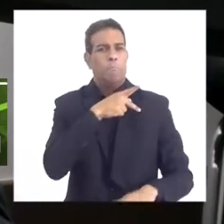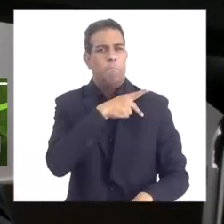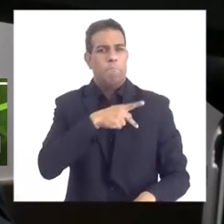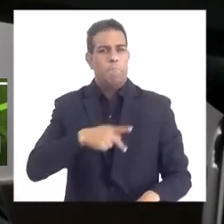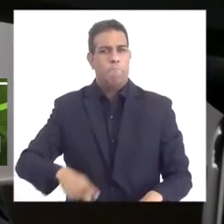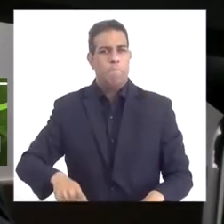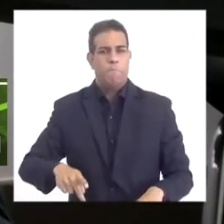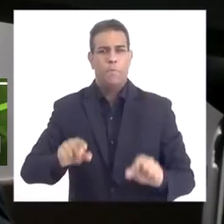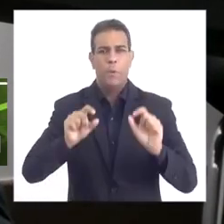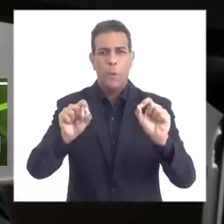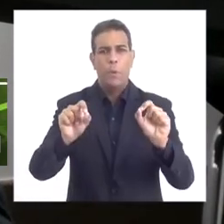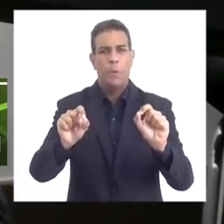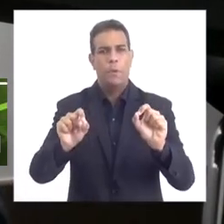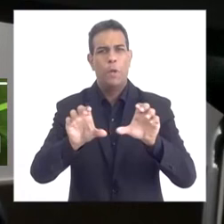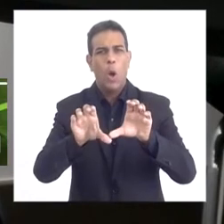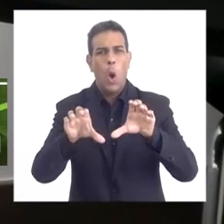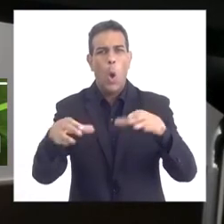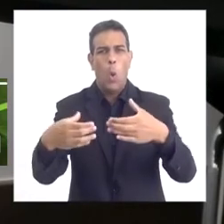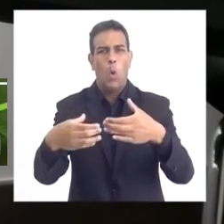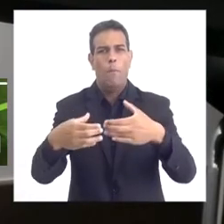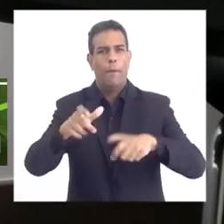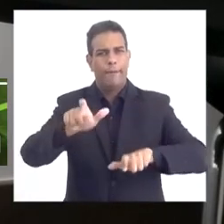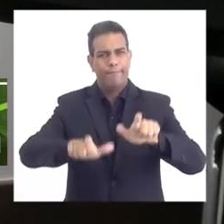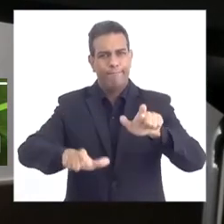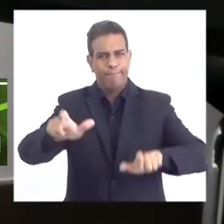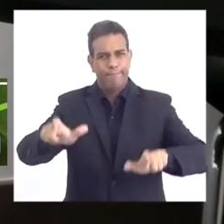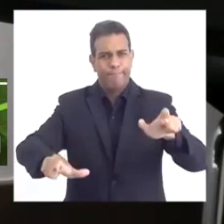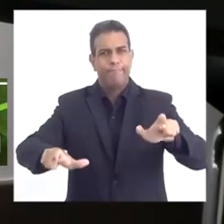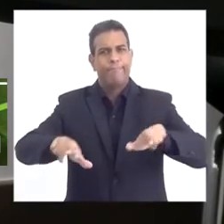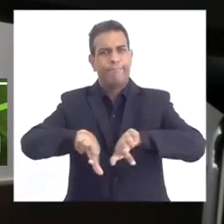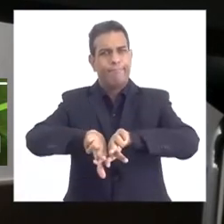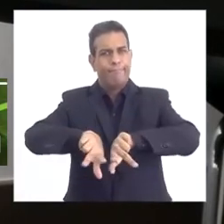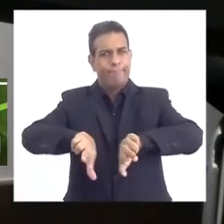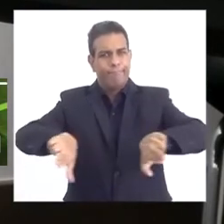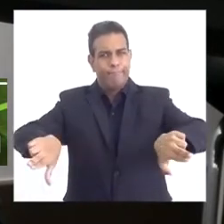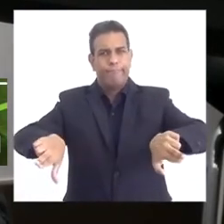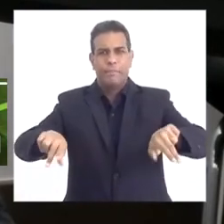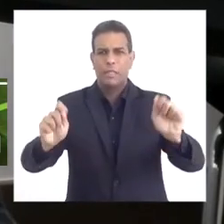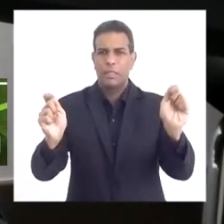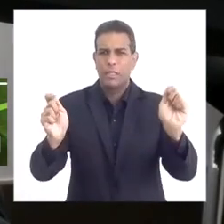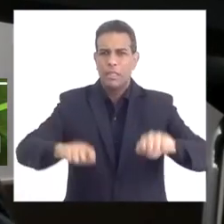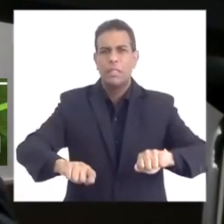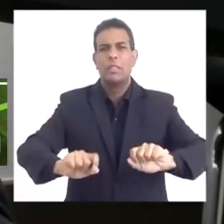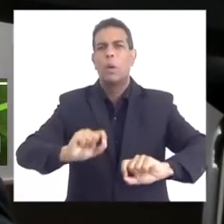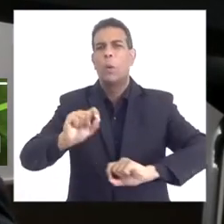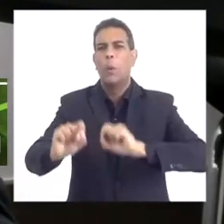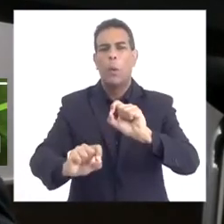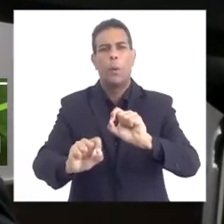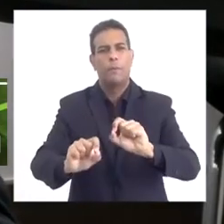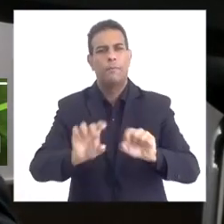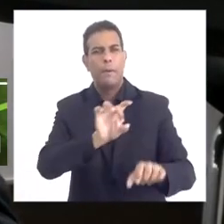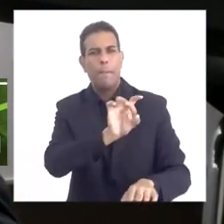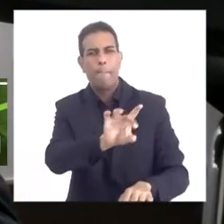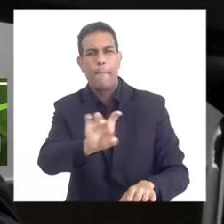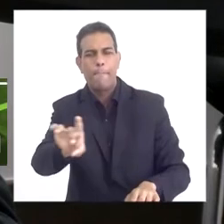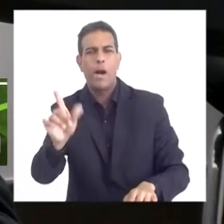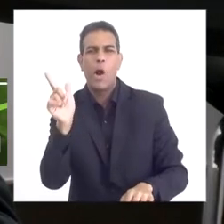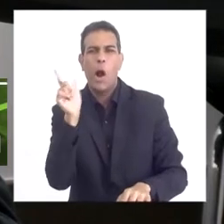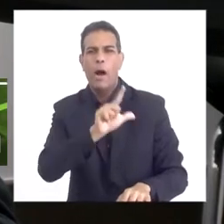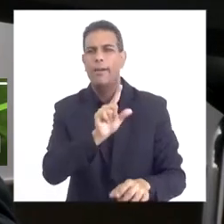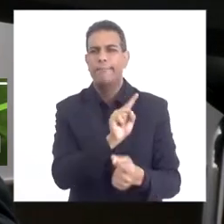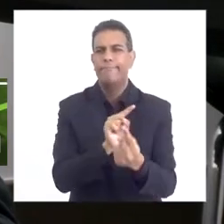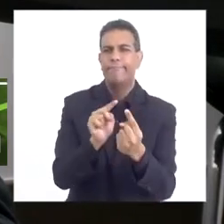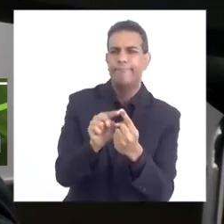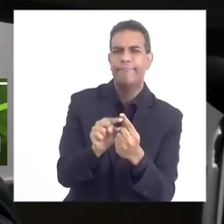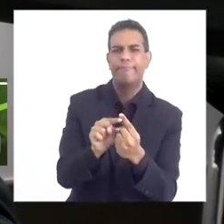sou com esse corpo técnico aí bastante competente, pudesse cotejar